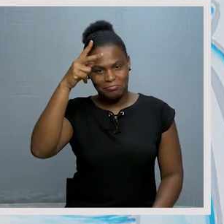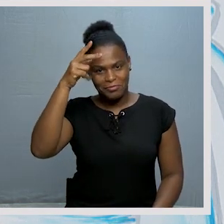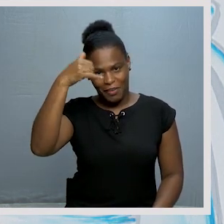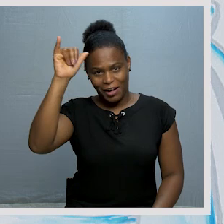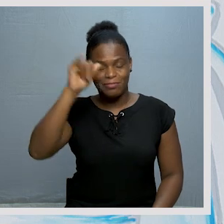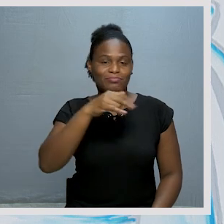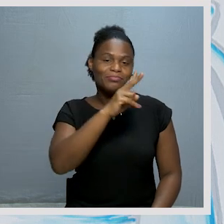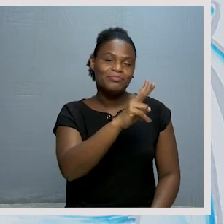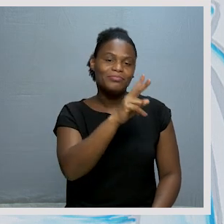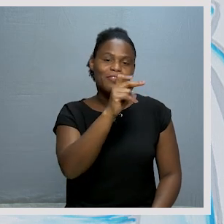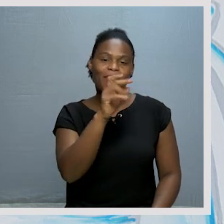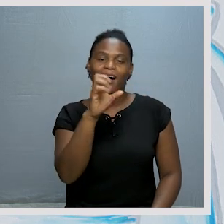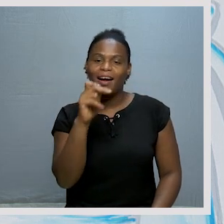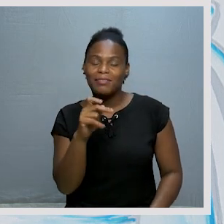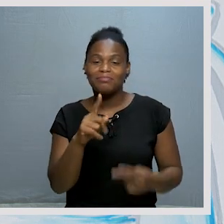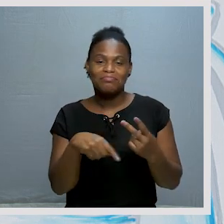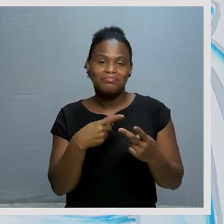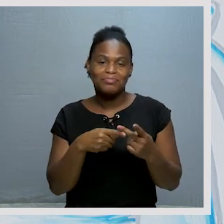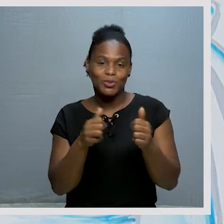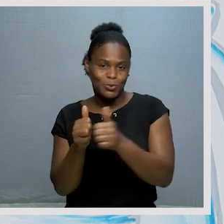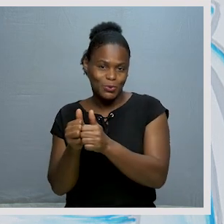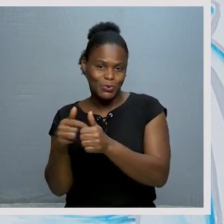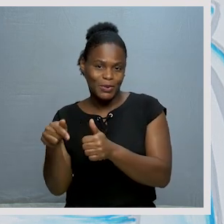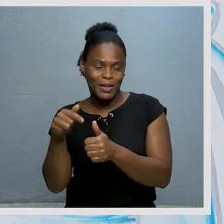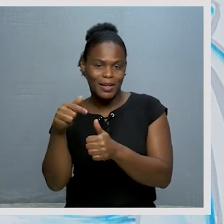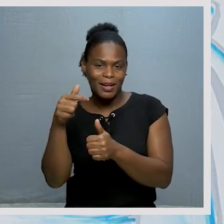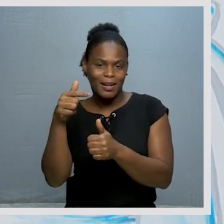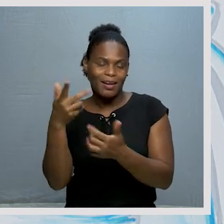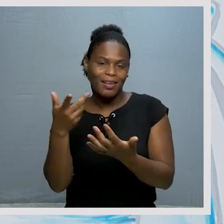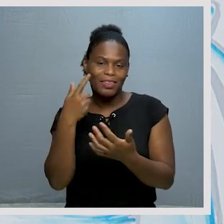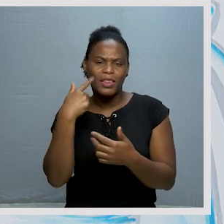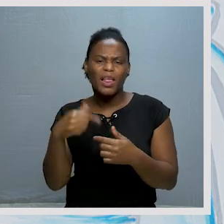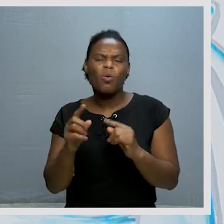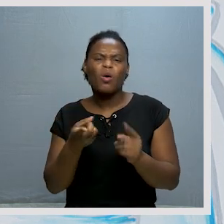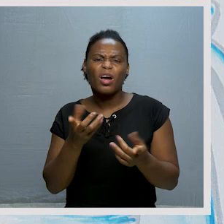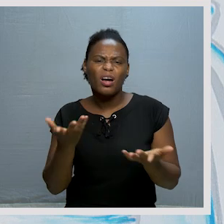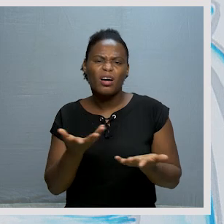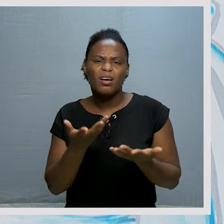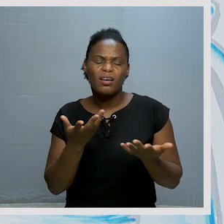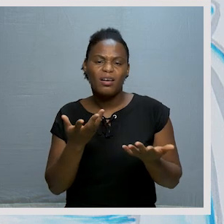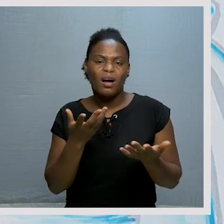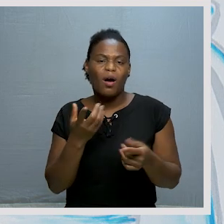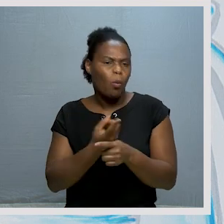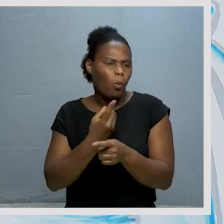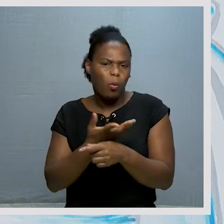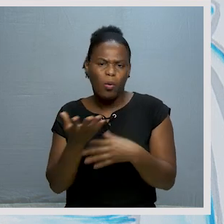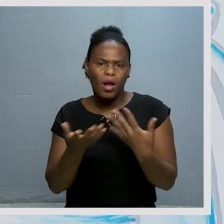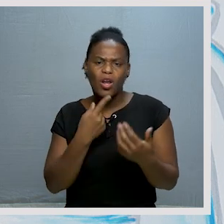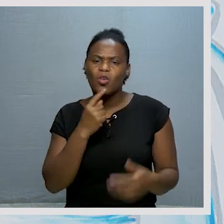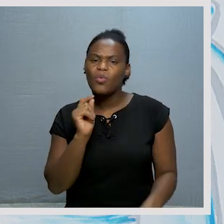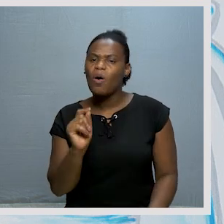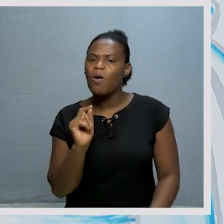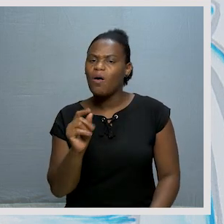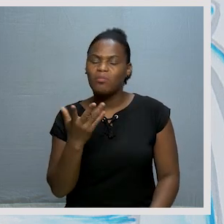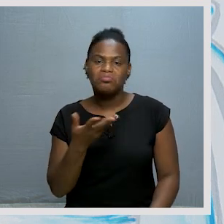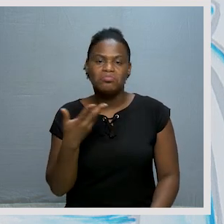da vaca nós temos, ou ao lado, nós temos um objeto. E o nome